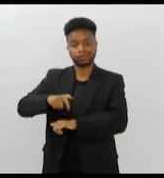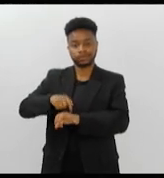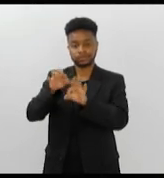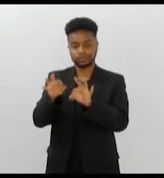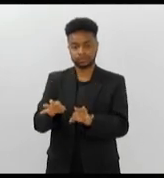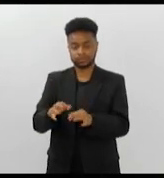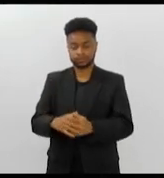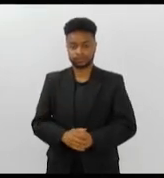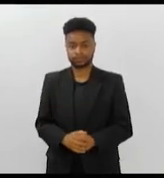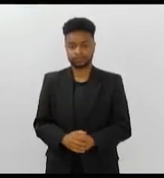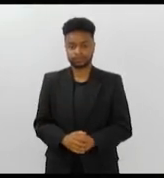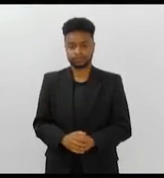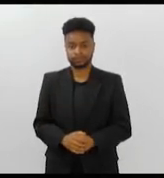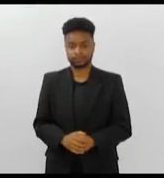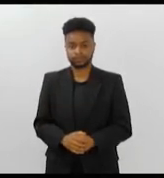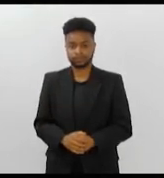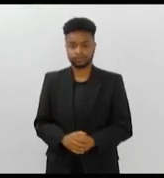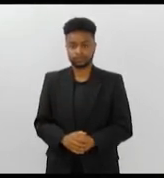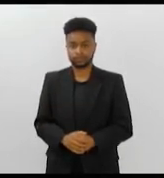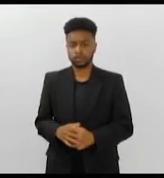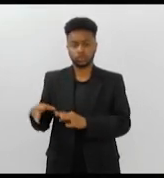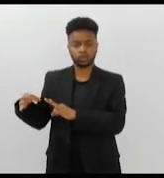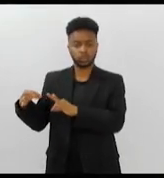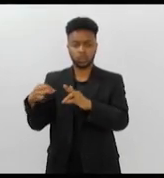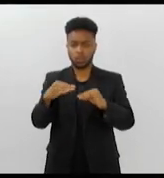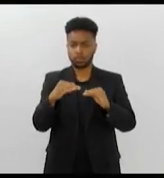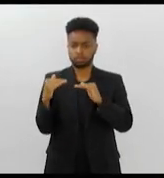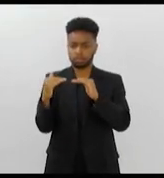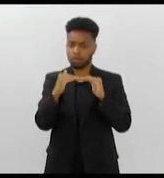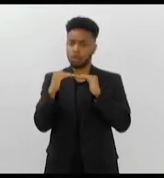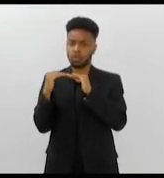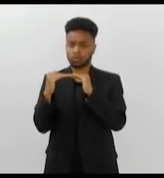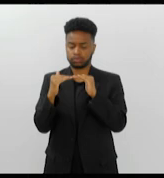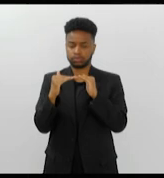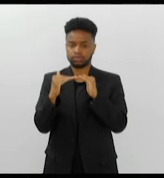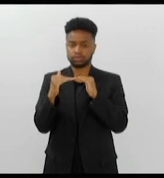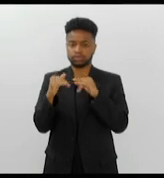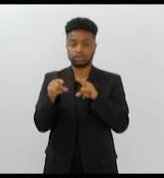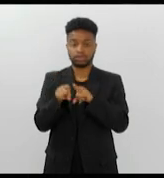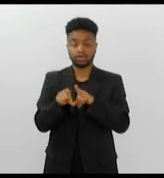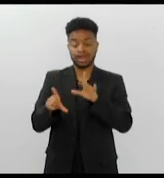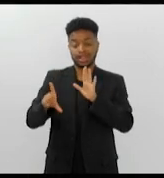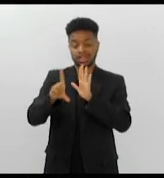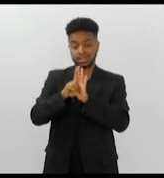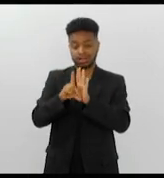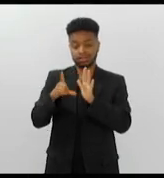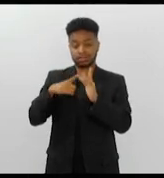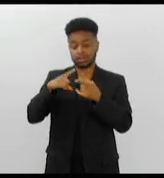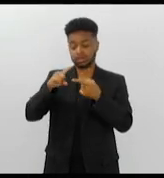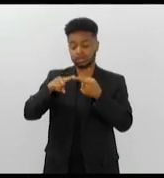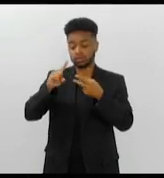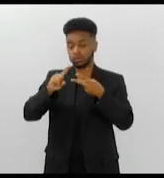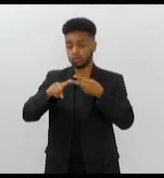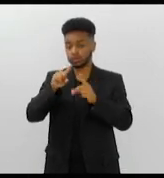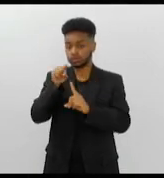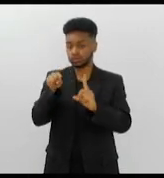dia aprovado por unanimidade esta lei tinha duas